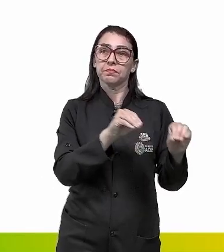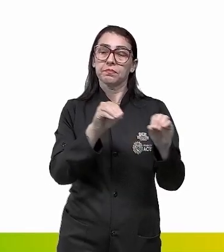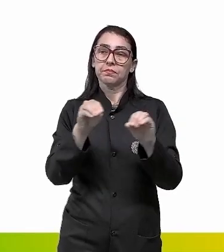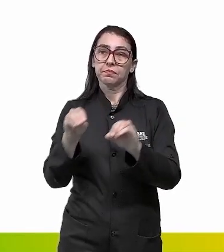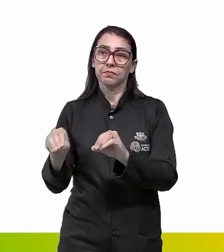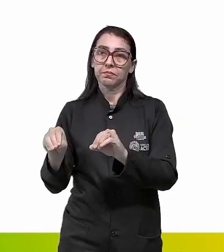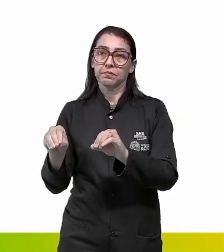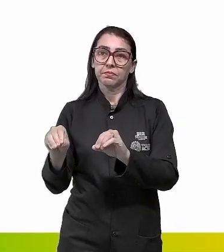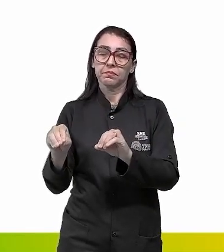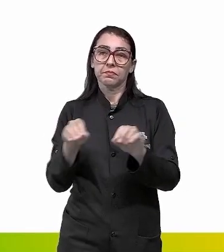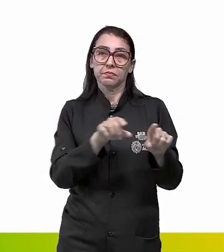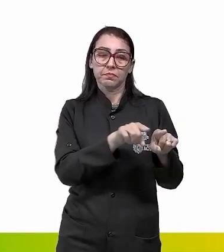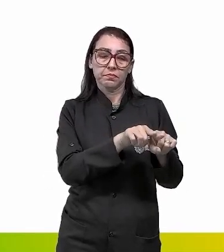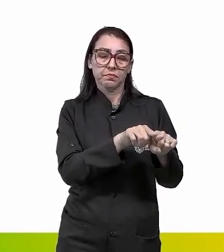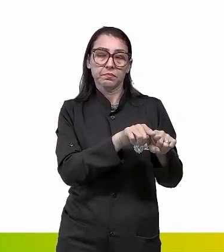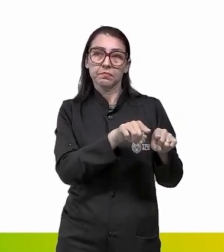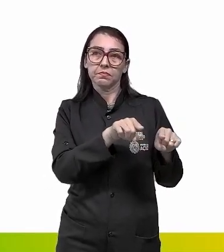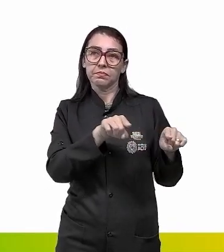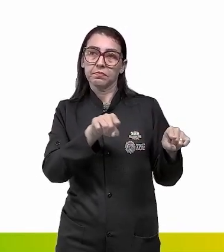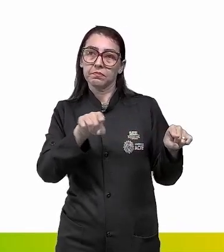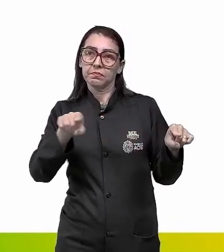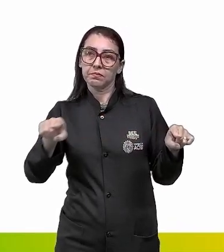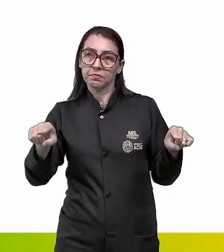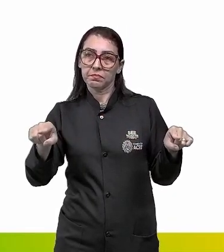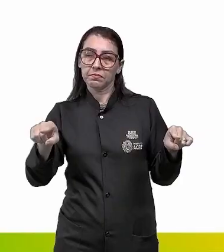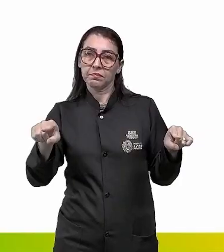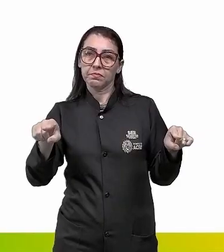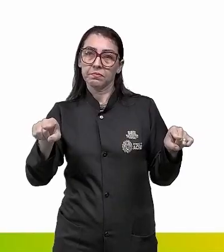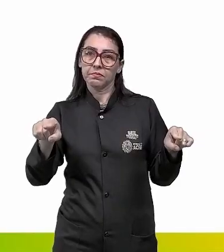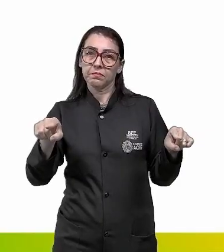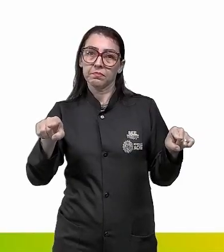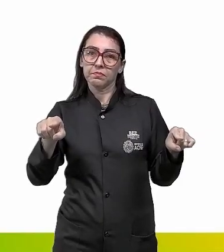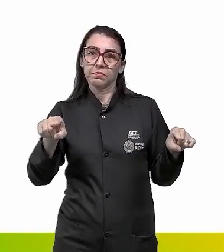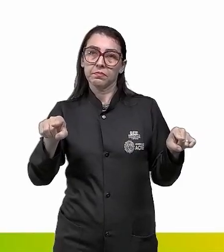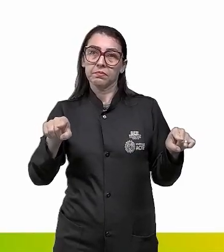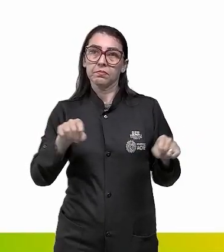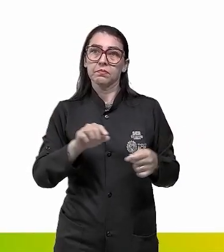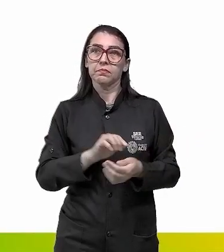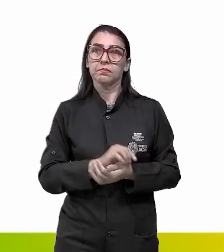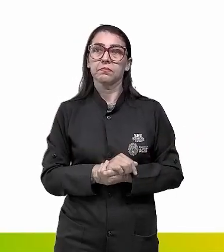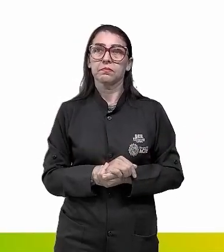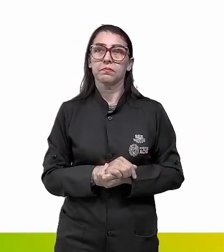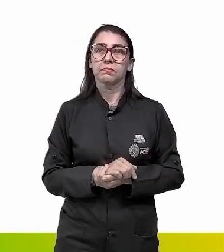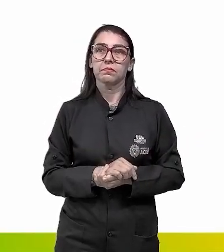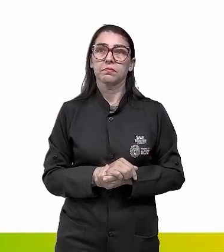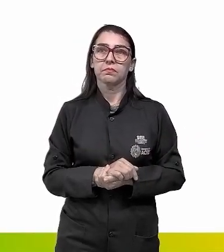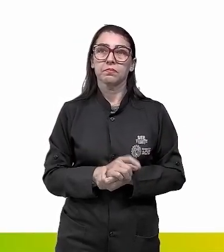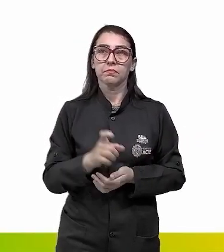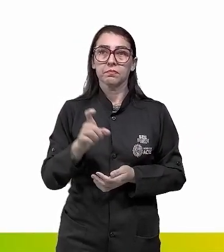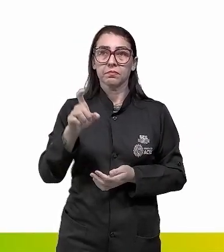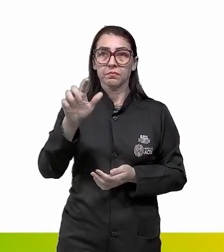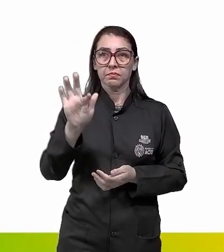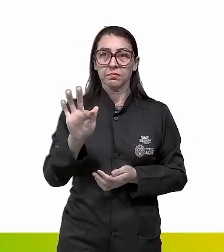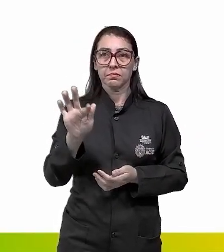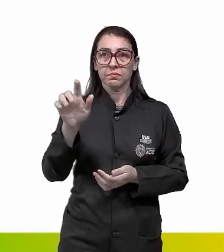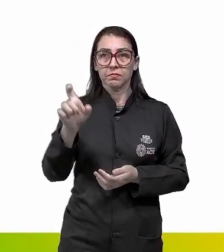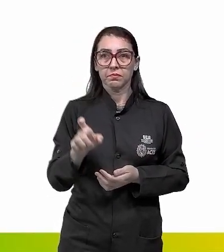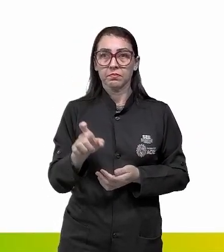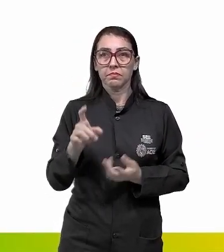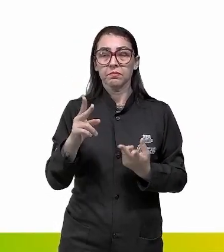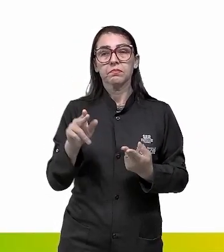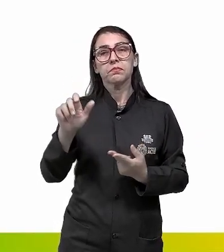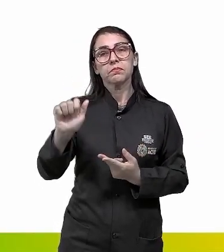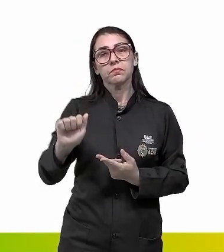verticalmente, eu adicionaria alguma coisa a essa parte aqui. Digamos assim, ó, f de x igual a x